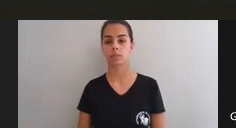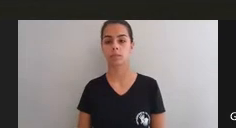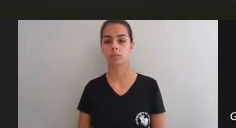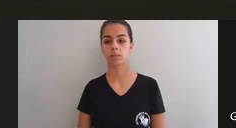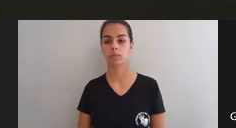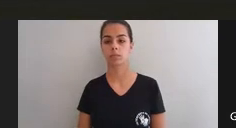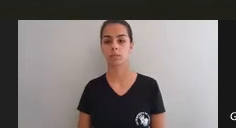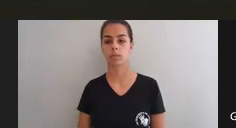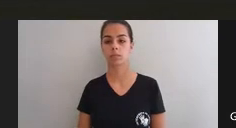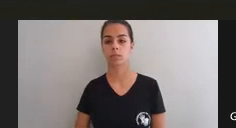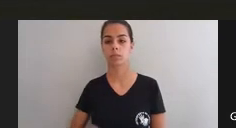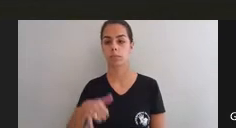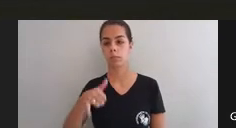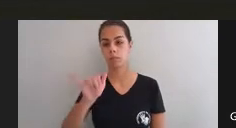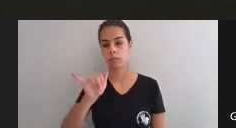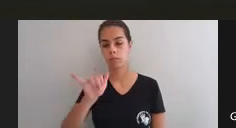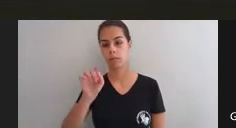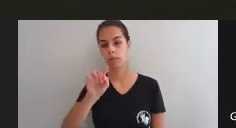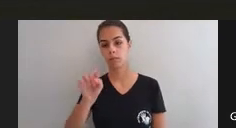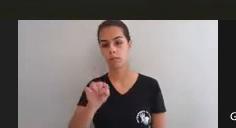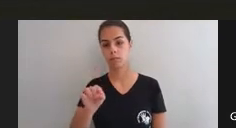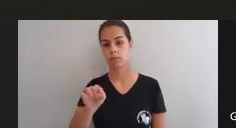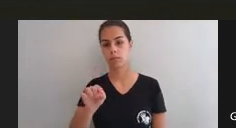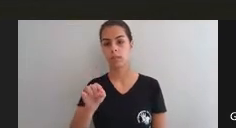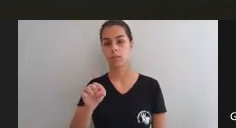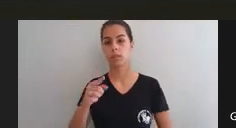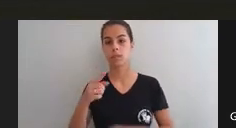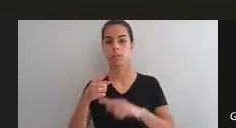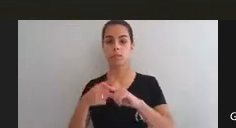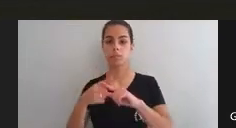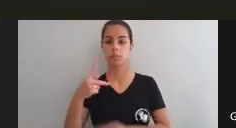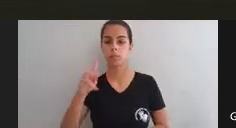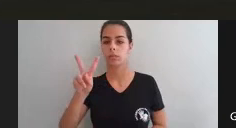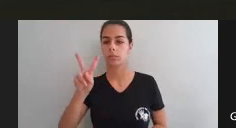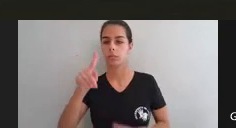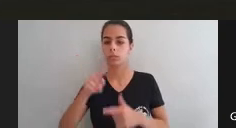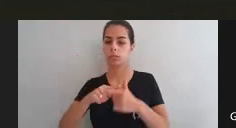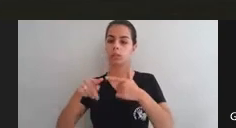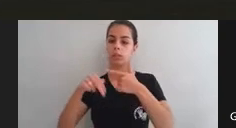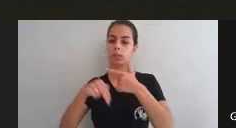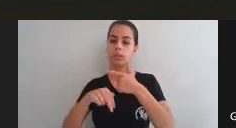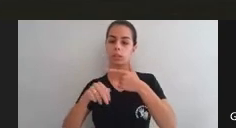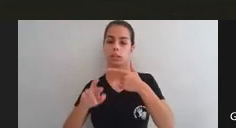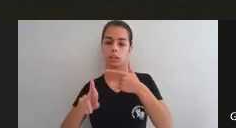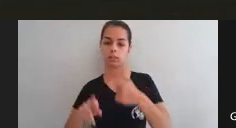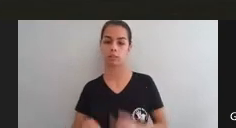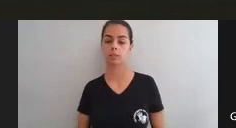1 vezes Z vezes PV dividido por R, NR, né?